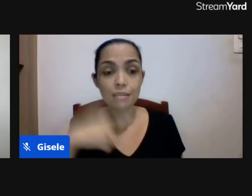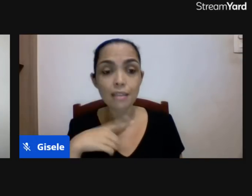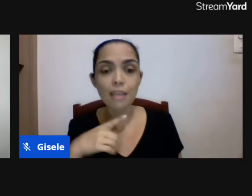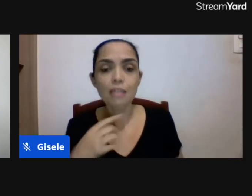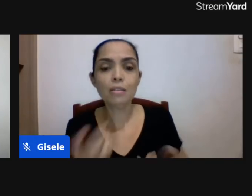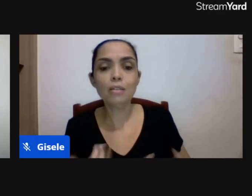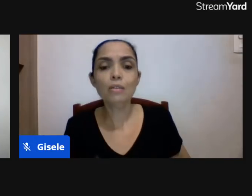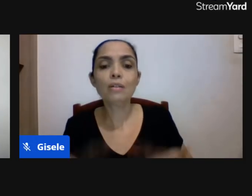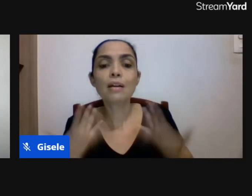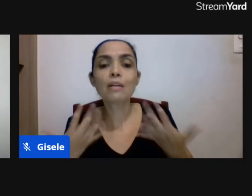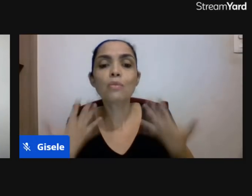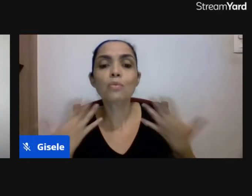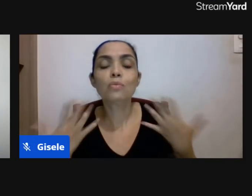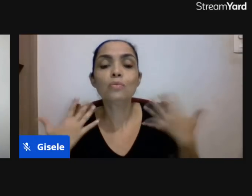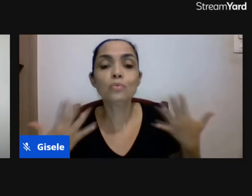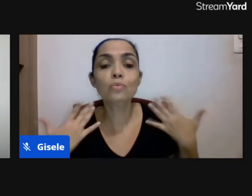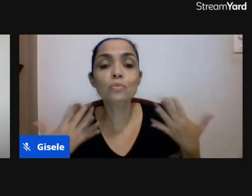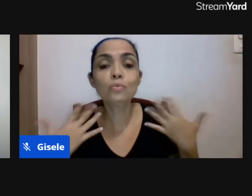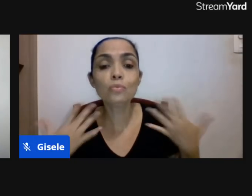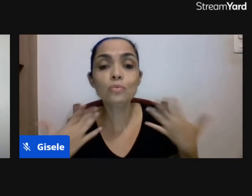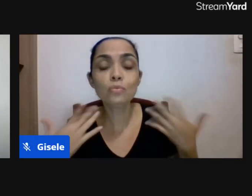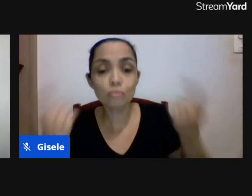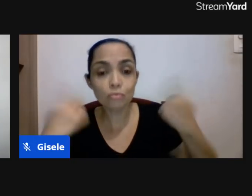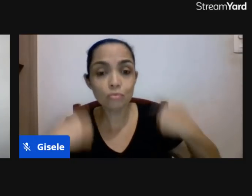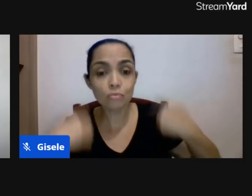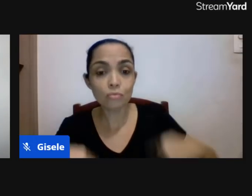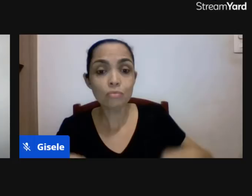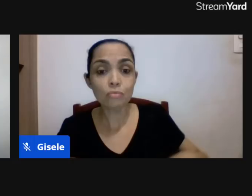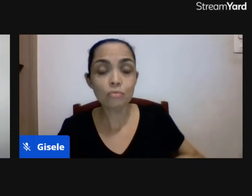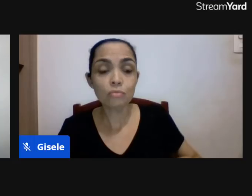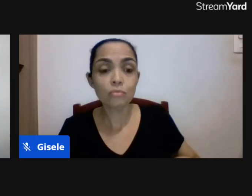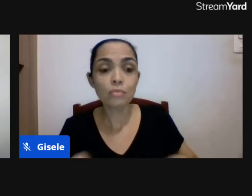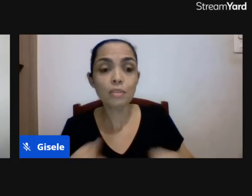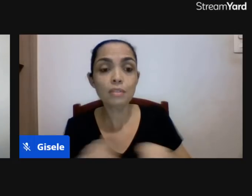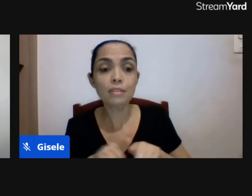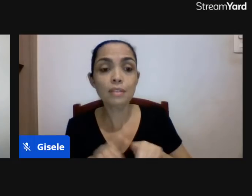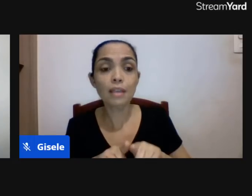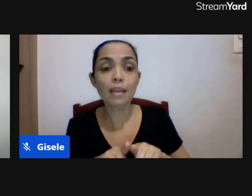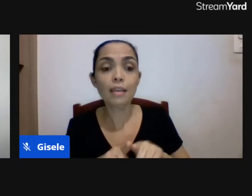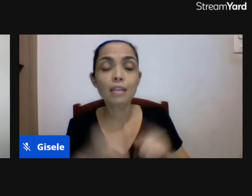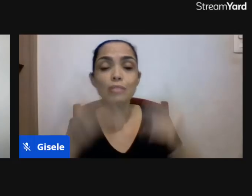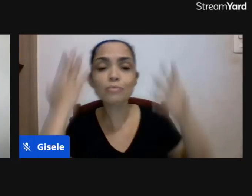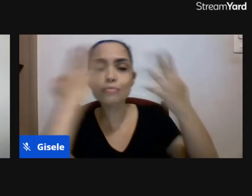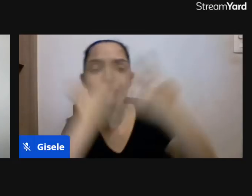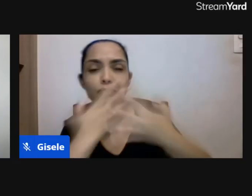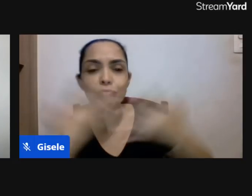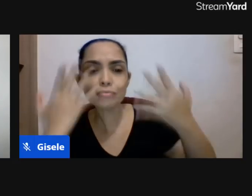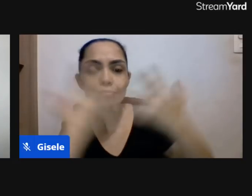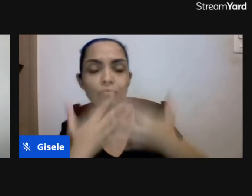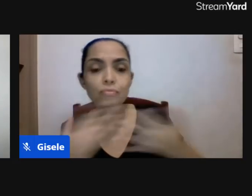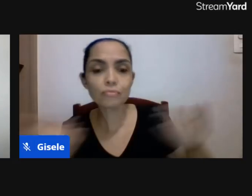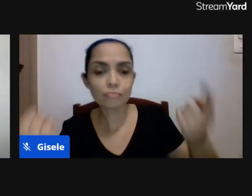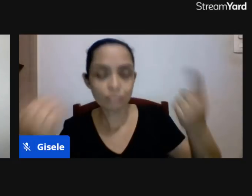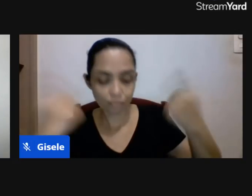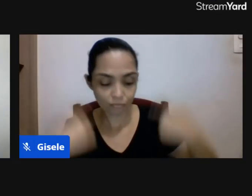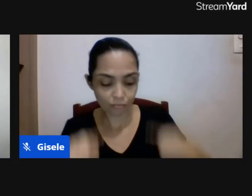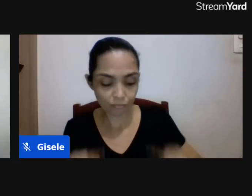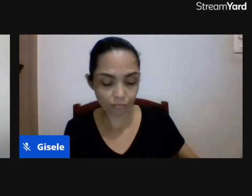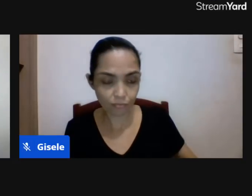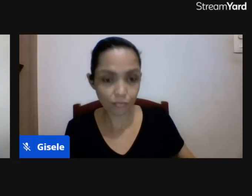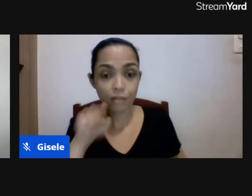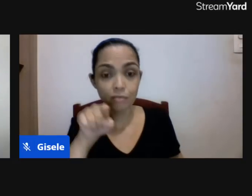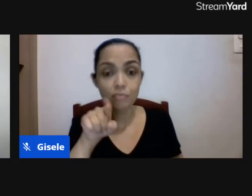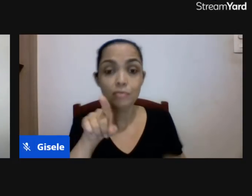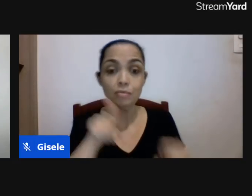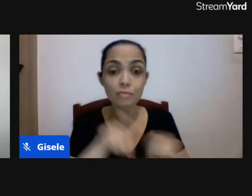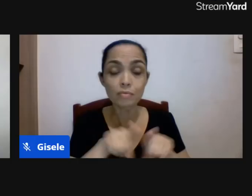A gente produz calor. E esse calor que a gente produz é por meio de raios infravermelhos. Eu produzo raio infravermelho, você produz